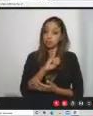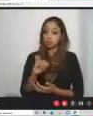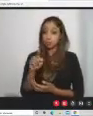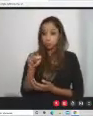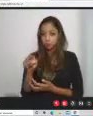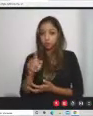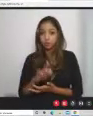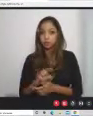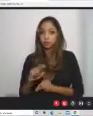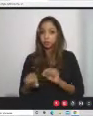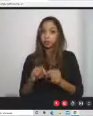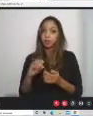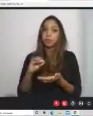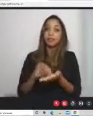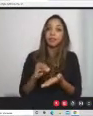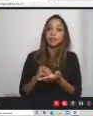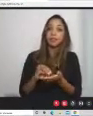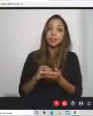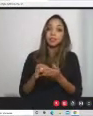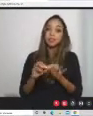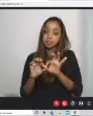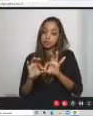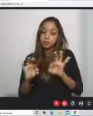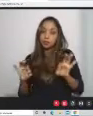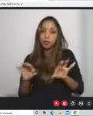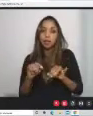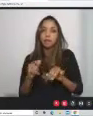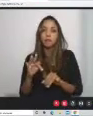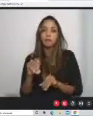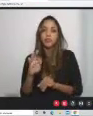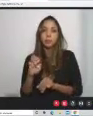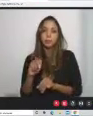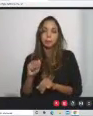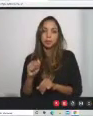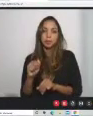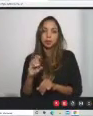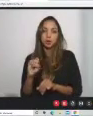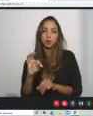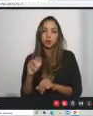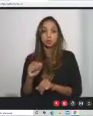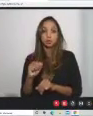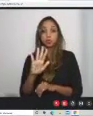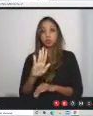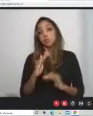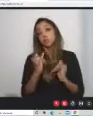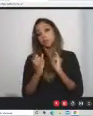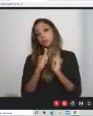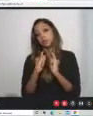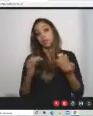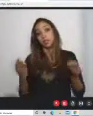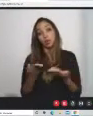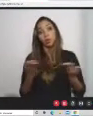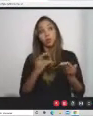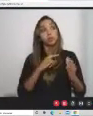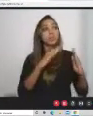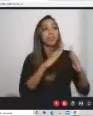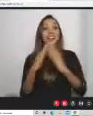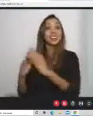falta da fibra ótica. A internet é algo que está agora, hoje, né, na casa de todo